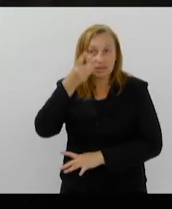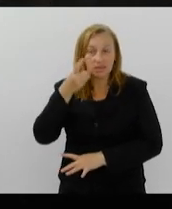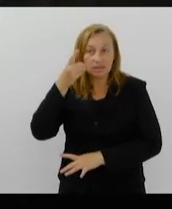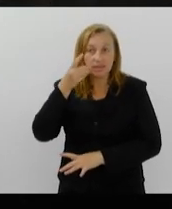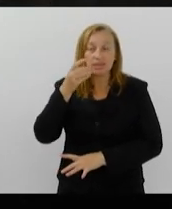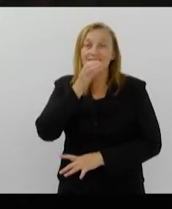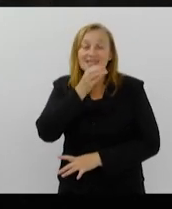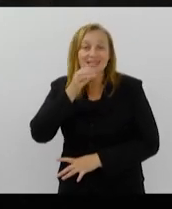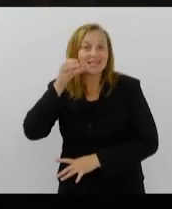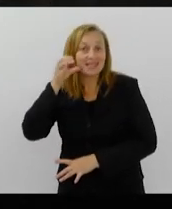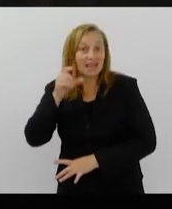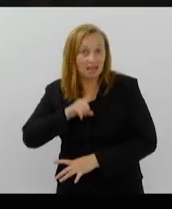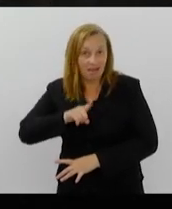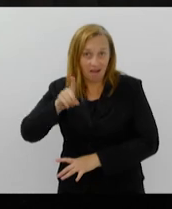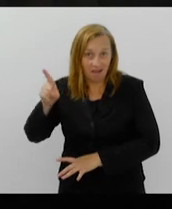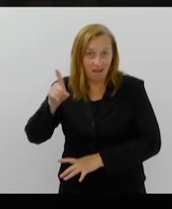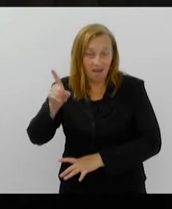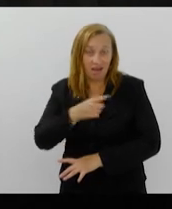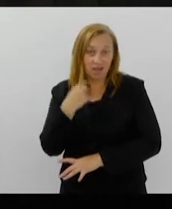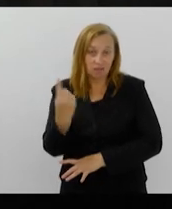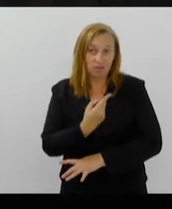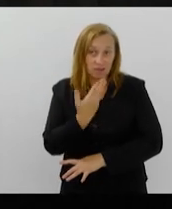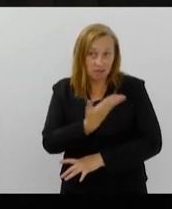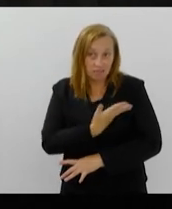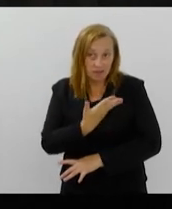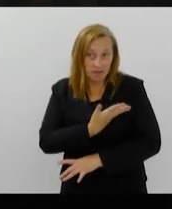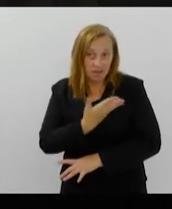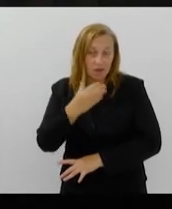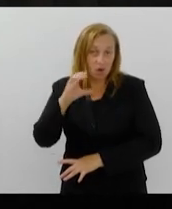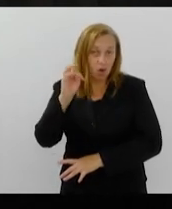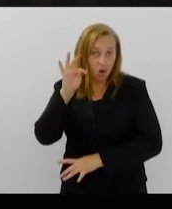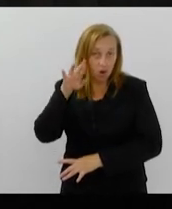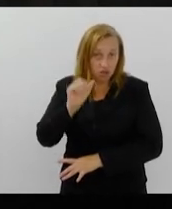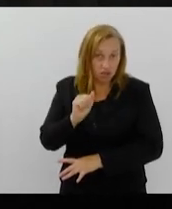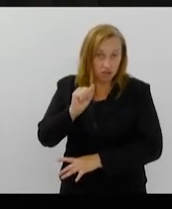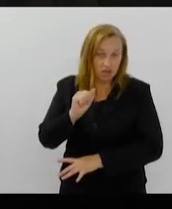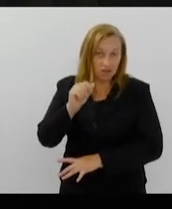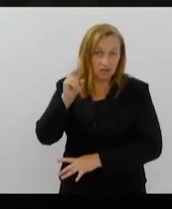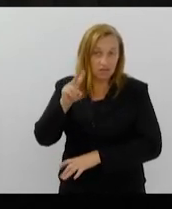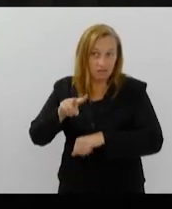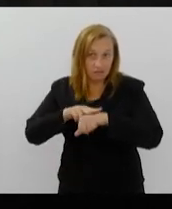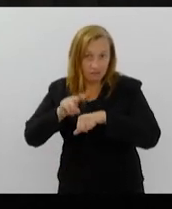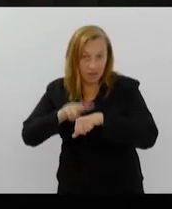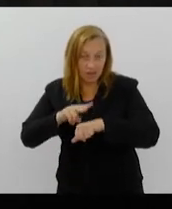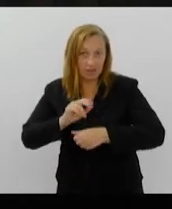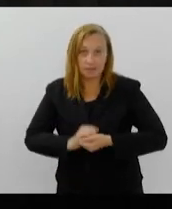Célia Jordão, que é a nossa querida Costa Verde,